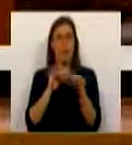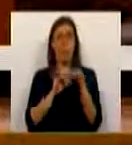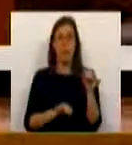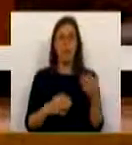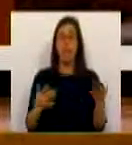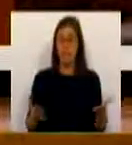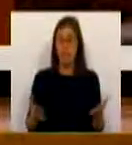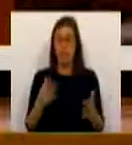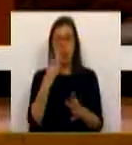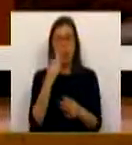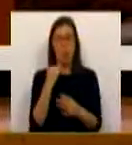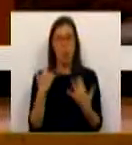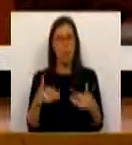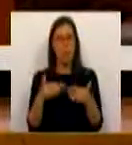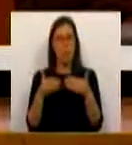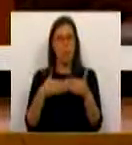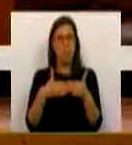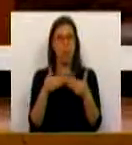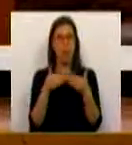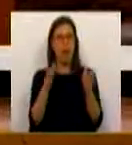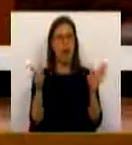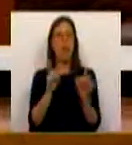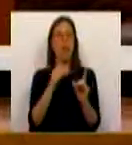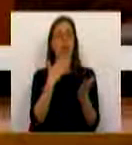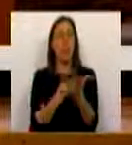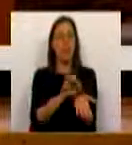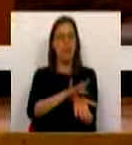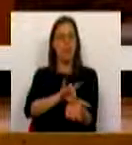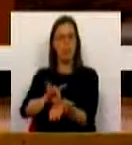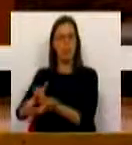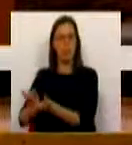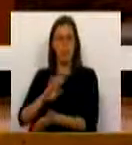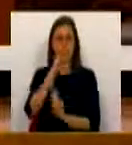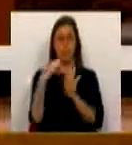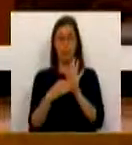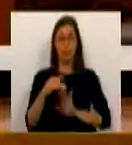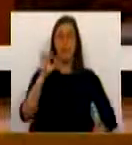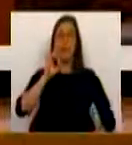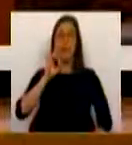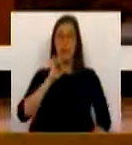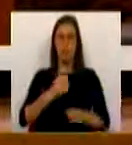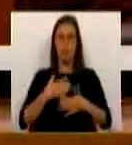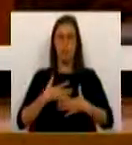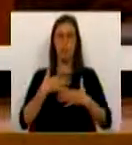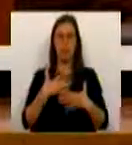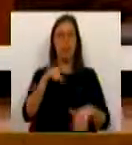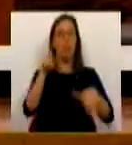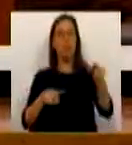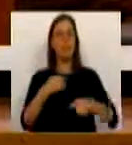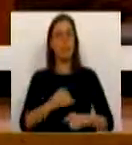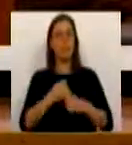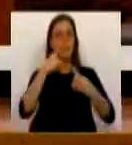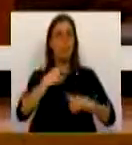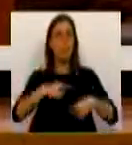requalificação, humilhante porta aberta para os despedimentos, consagramos a valorização profissional dos